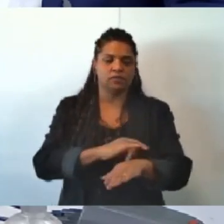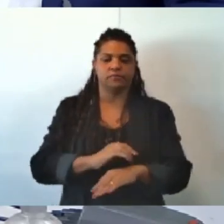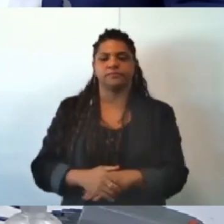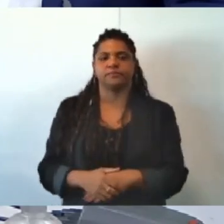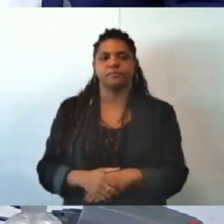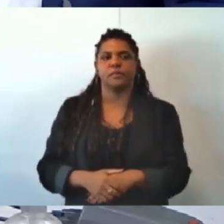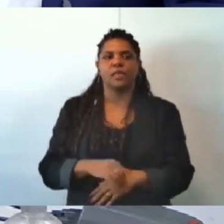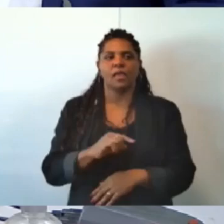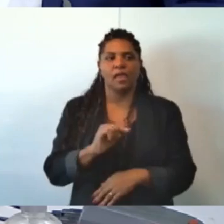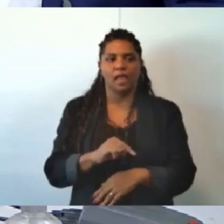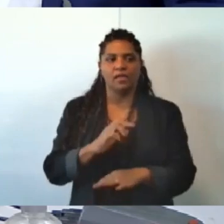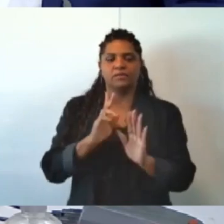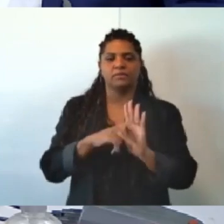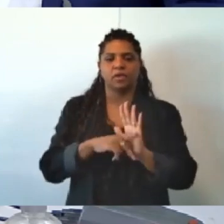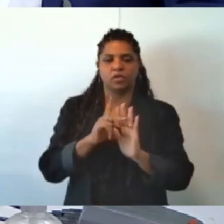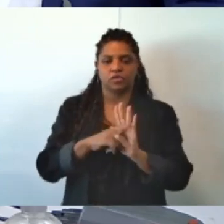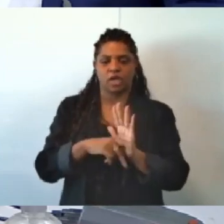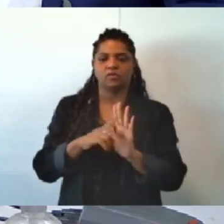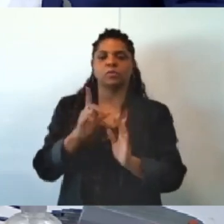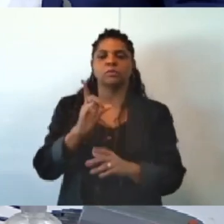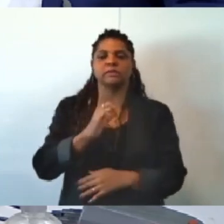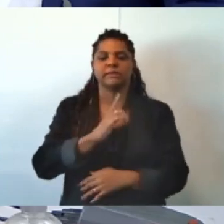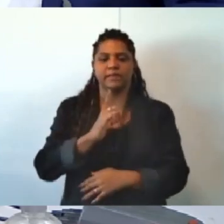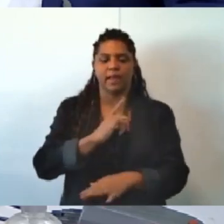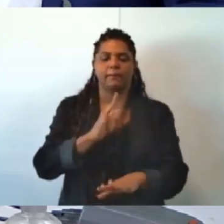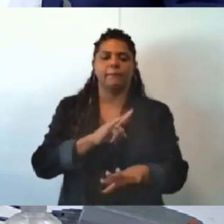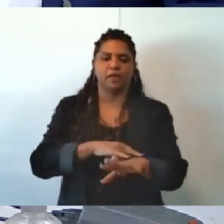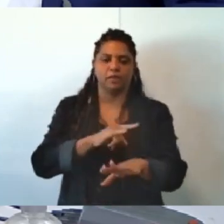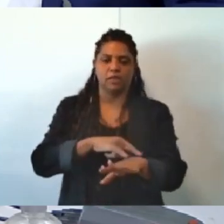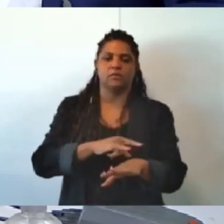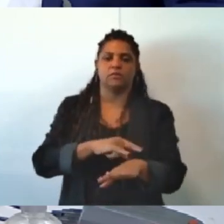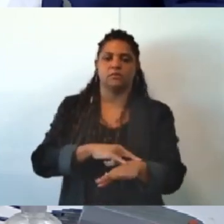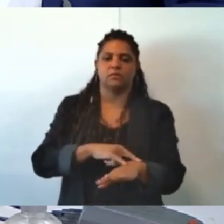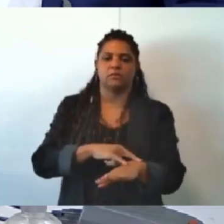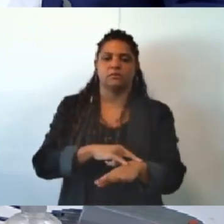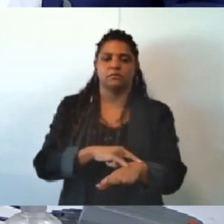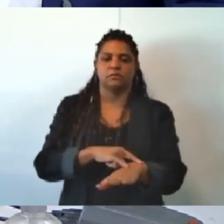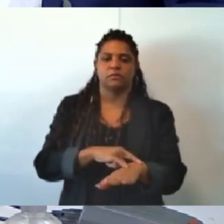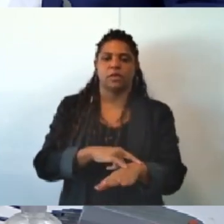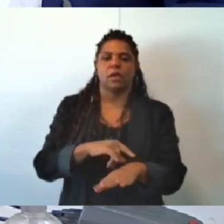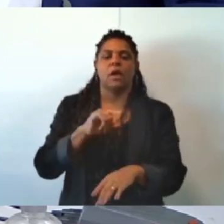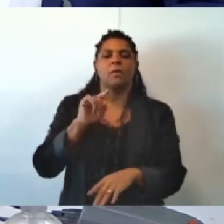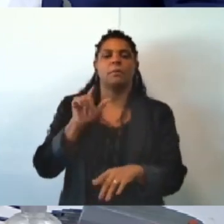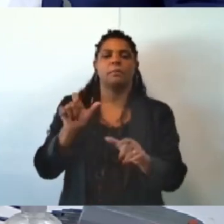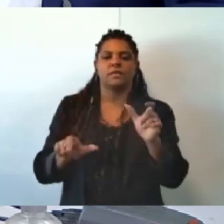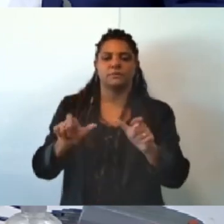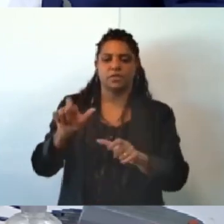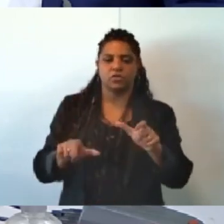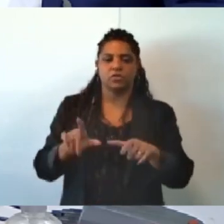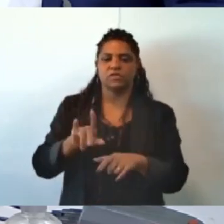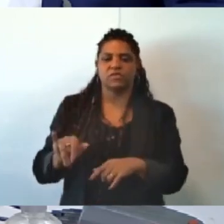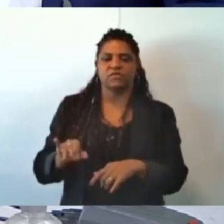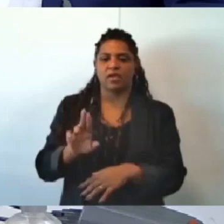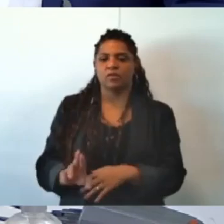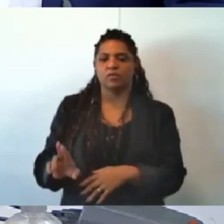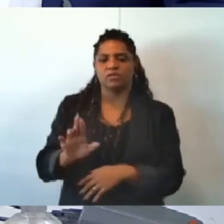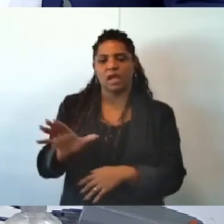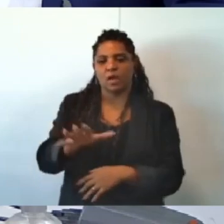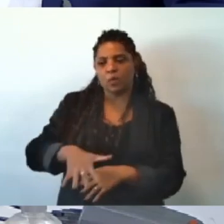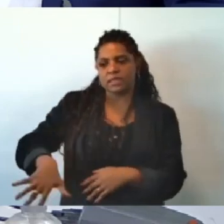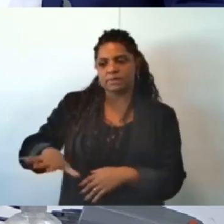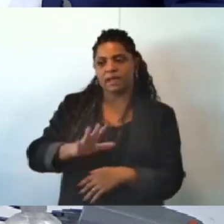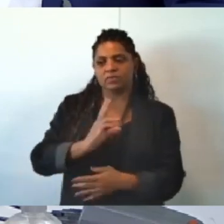projeto contempla banheiros para essas pessoas que vão fazer uso desse espaço